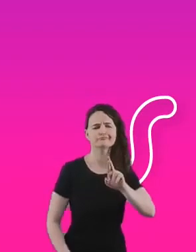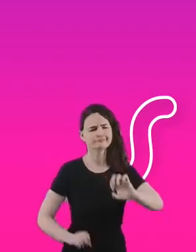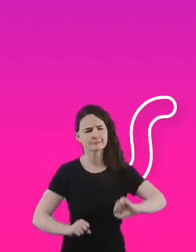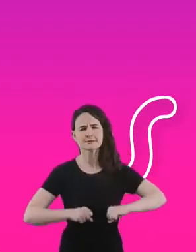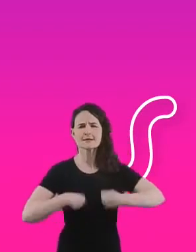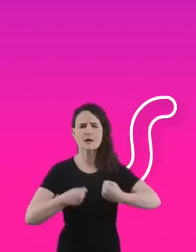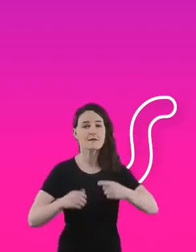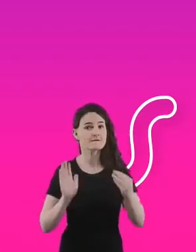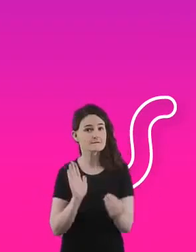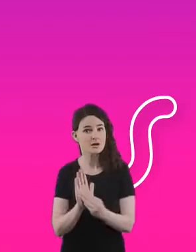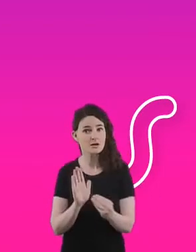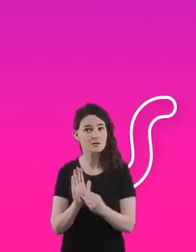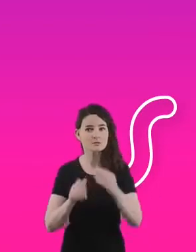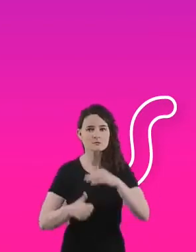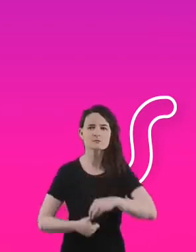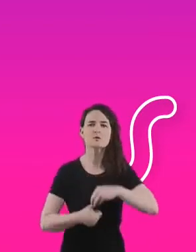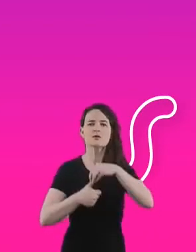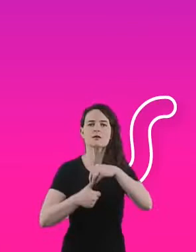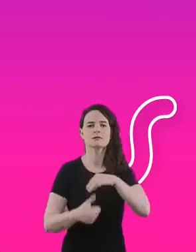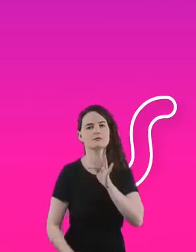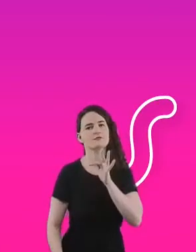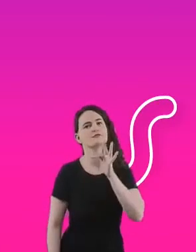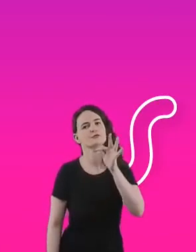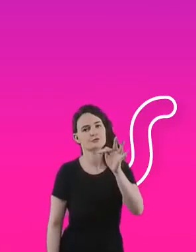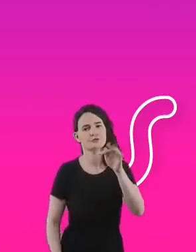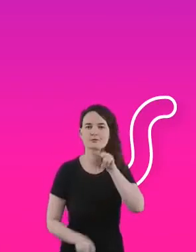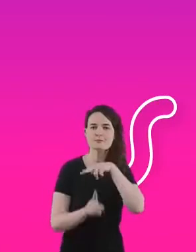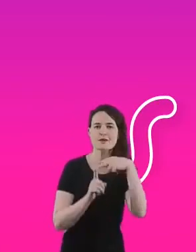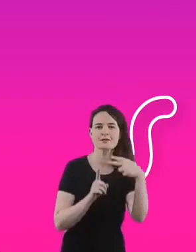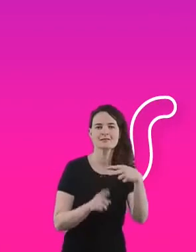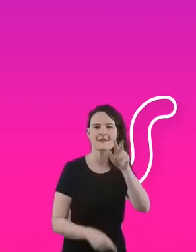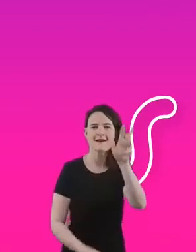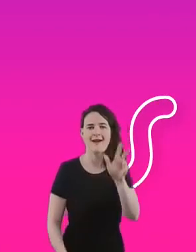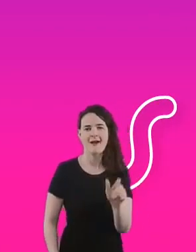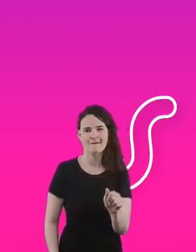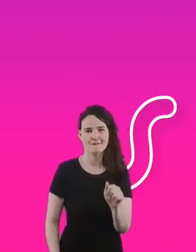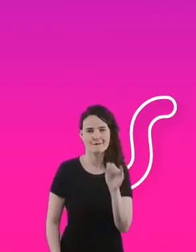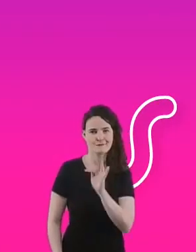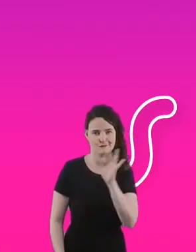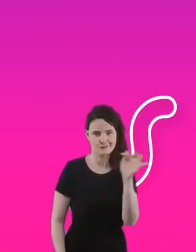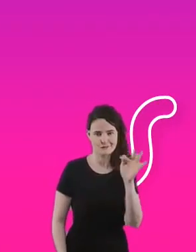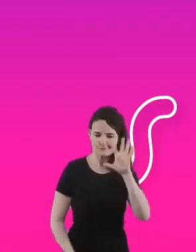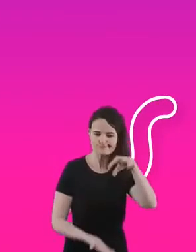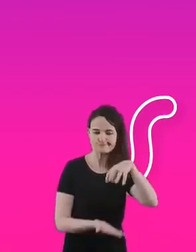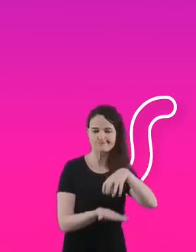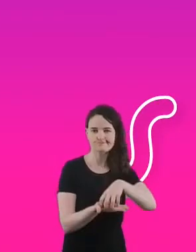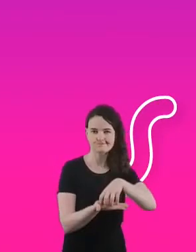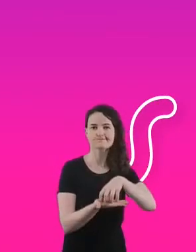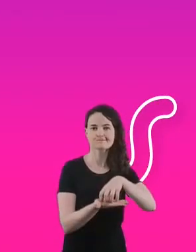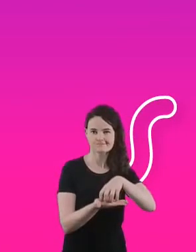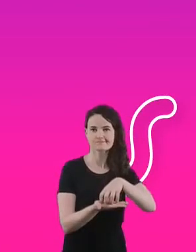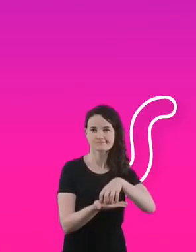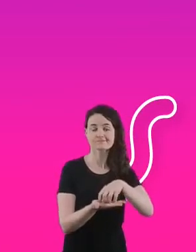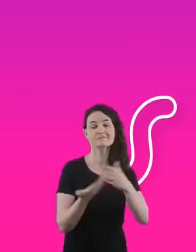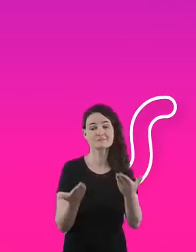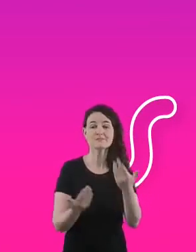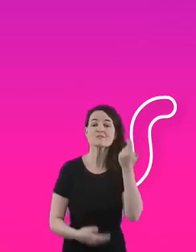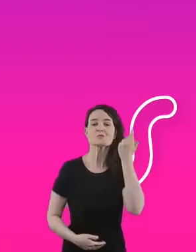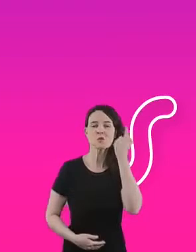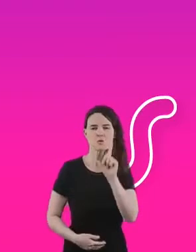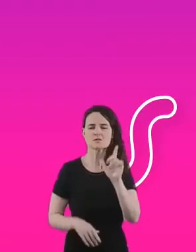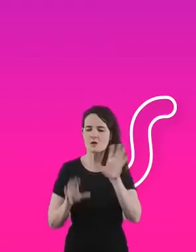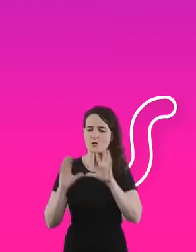protagonistas do futuro a partir de uma perspectiva afrocentrada, e conseguimos realizar um evento com mais de